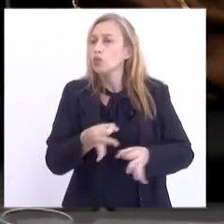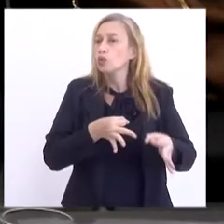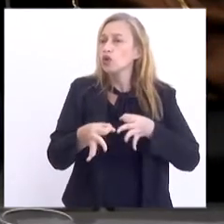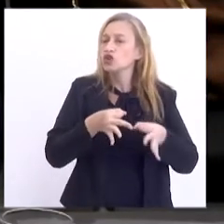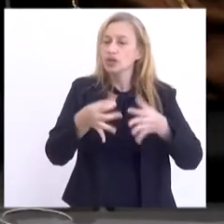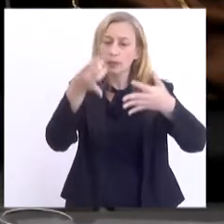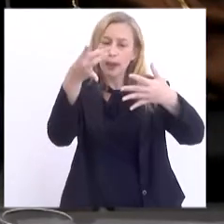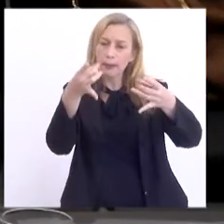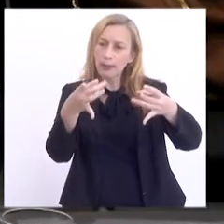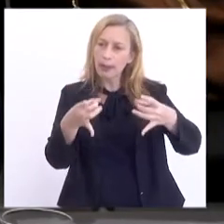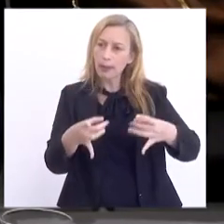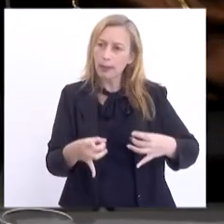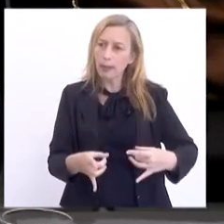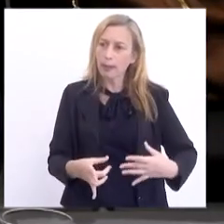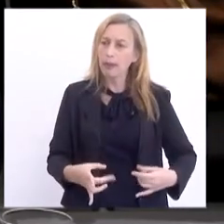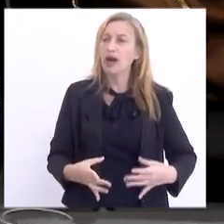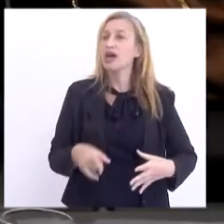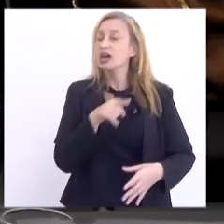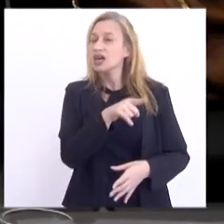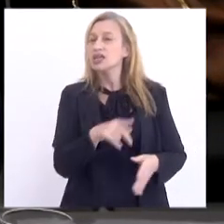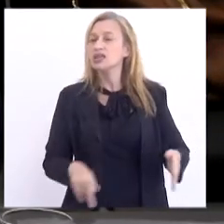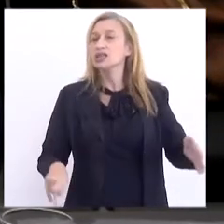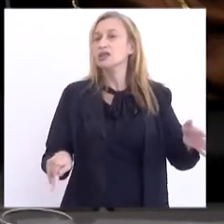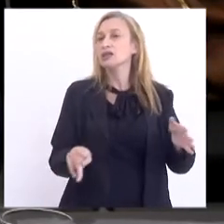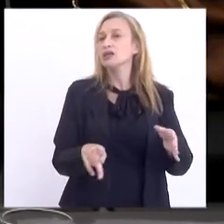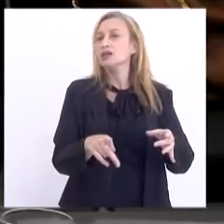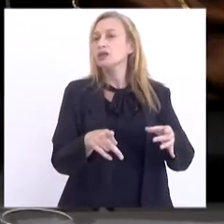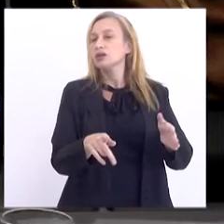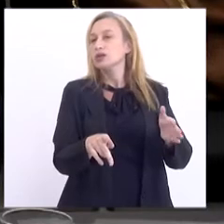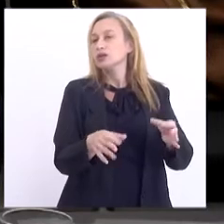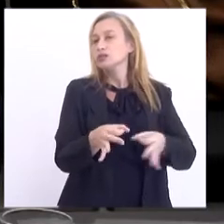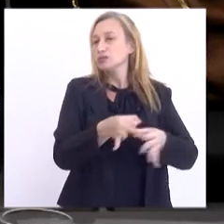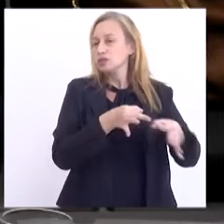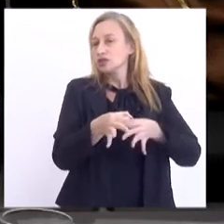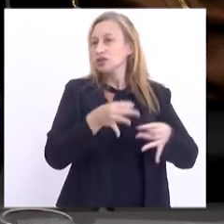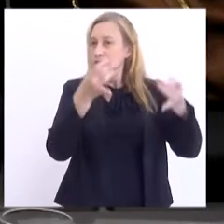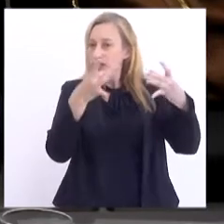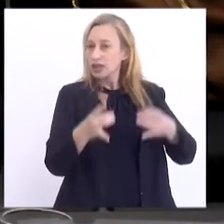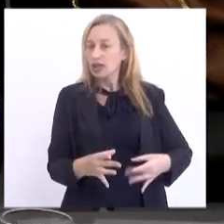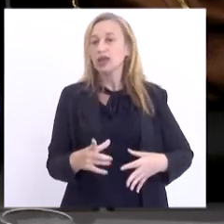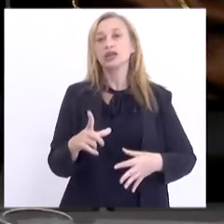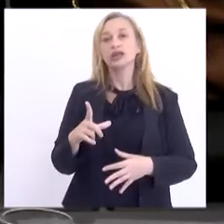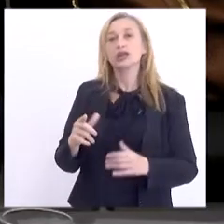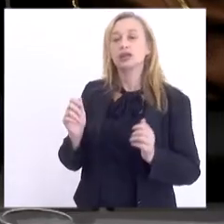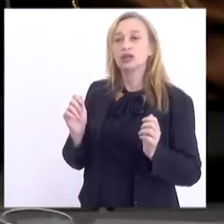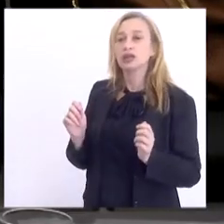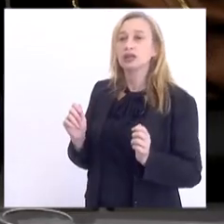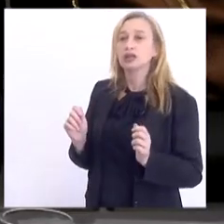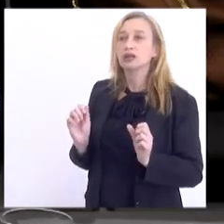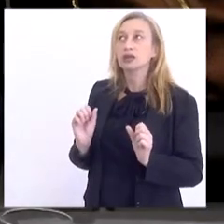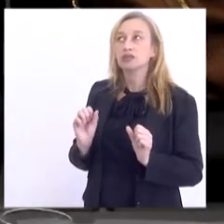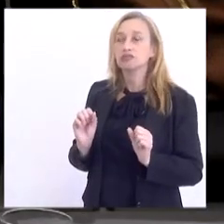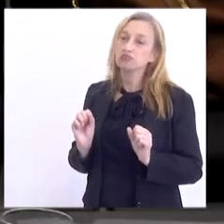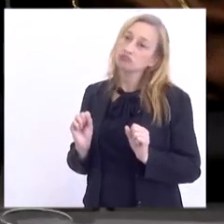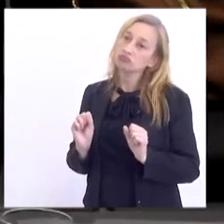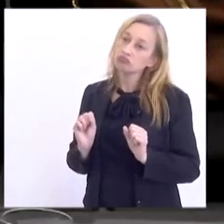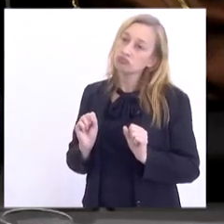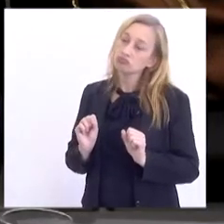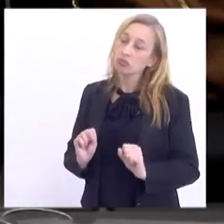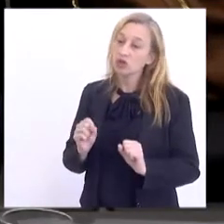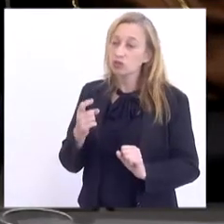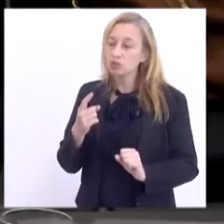de forma detalhada esse projeto de forma detalhada é onde a gente tem a condição de pelo menos